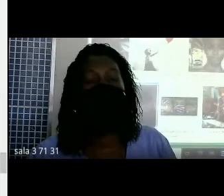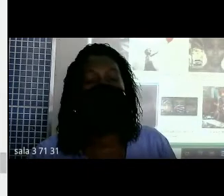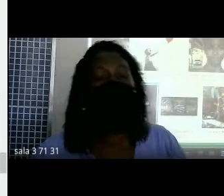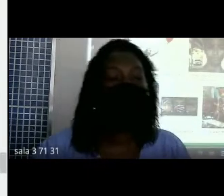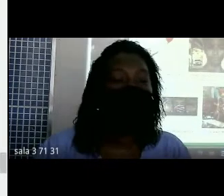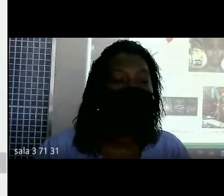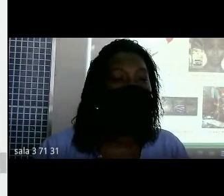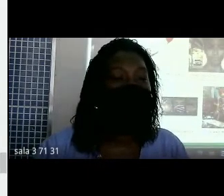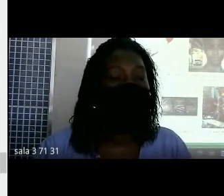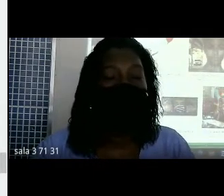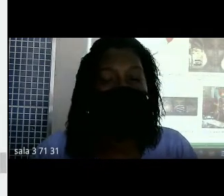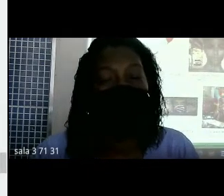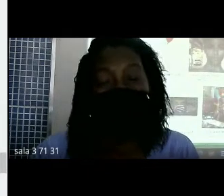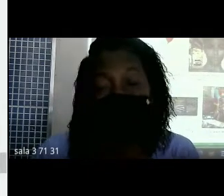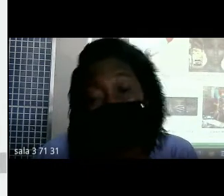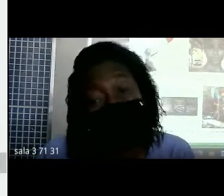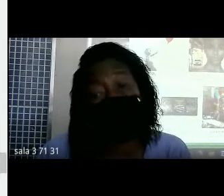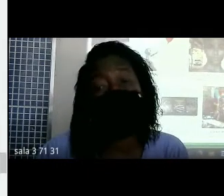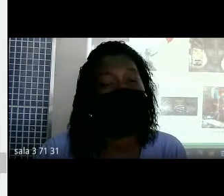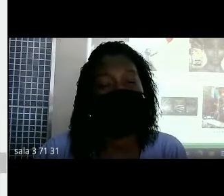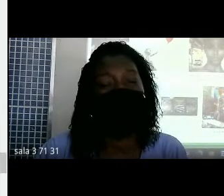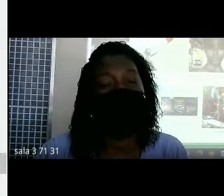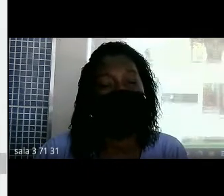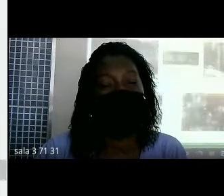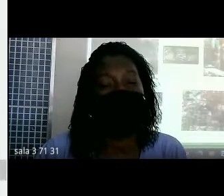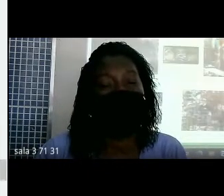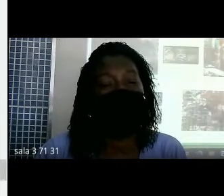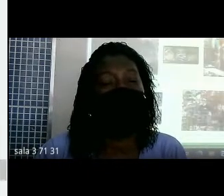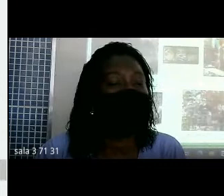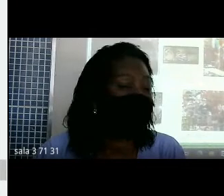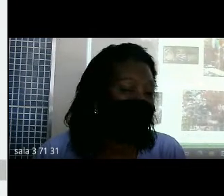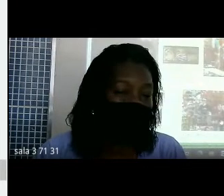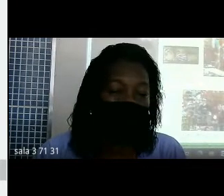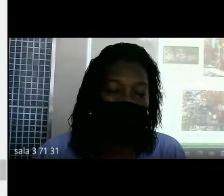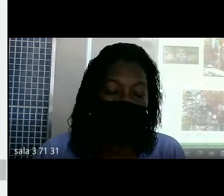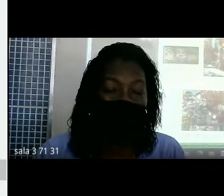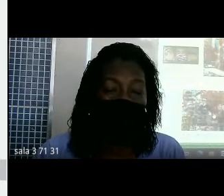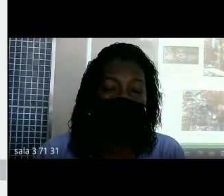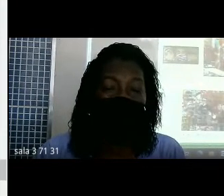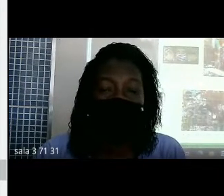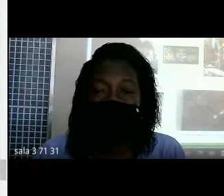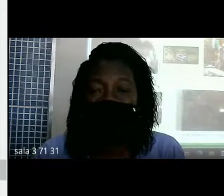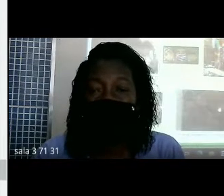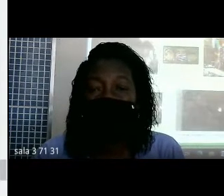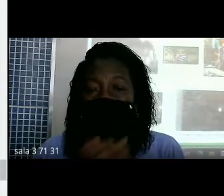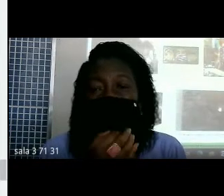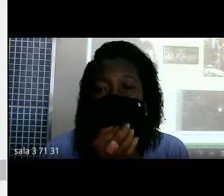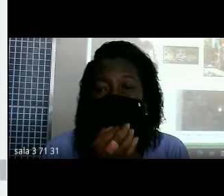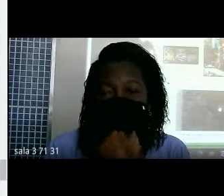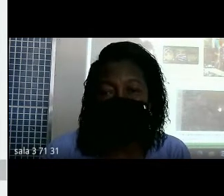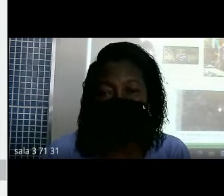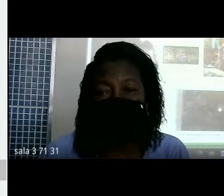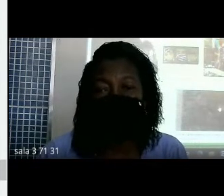possível. O Eduardo Cobra, ele tem um vídeo, não vai dar tempo de passar aqui, né? Depois, se vocês se interessarem,